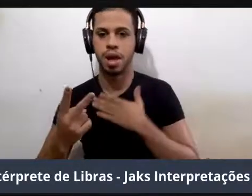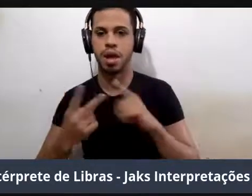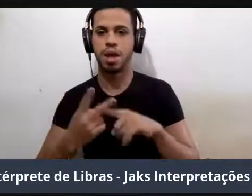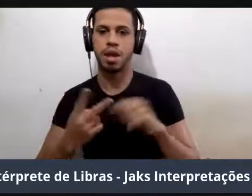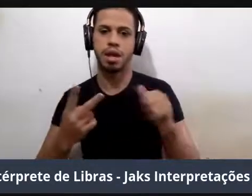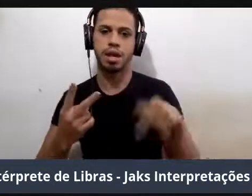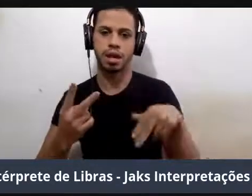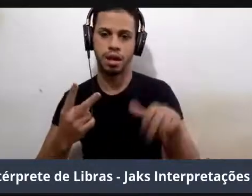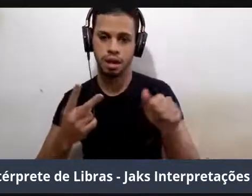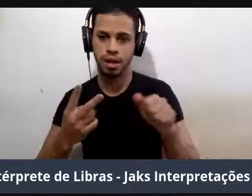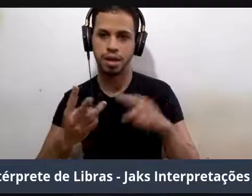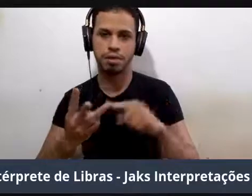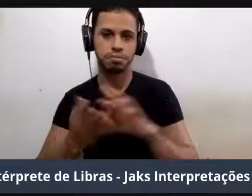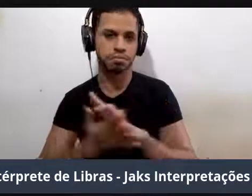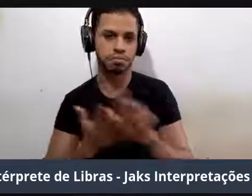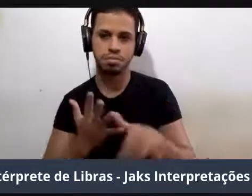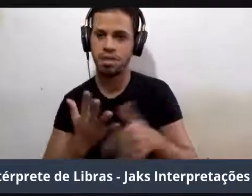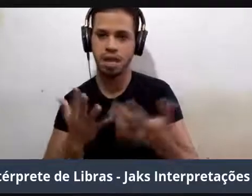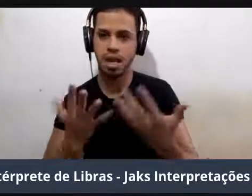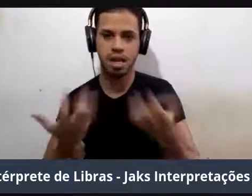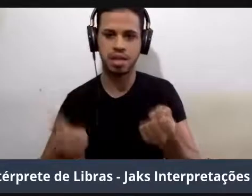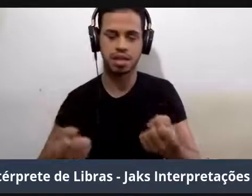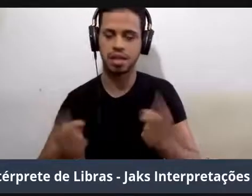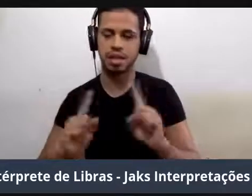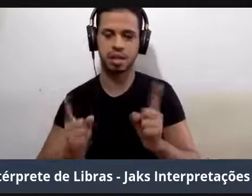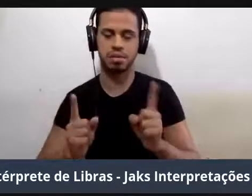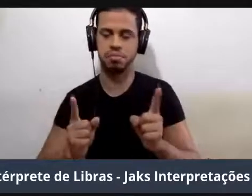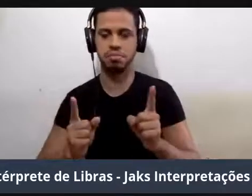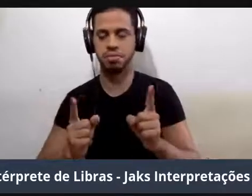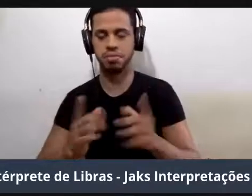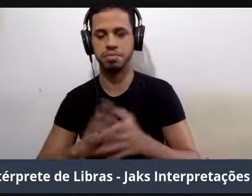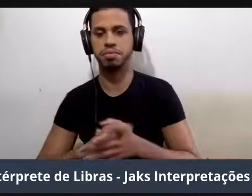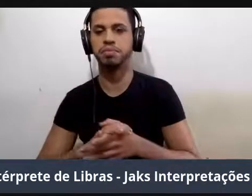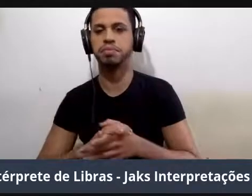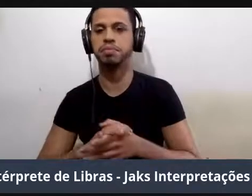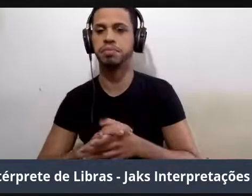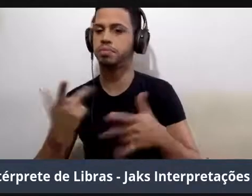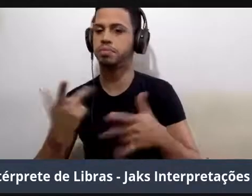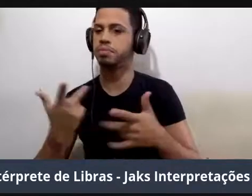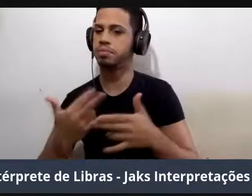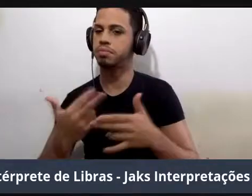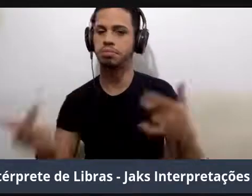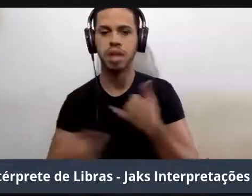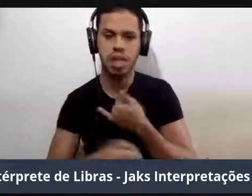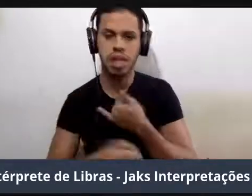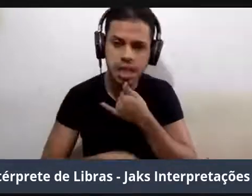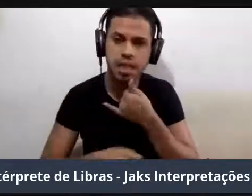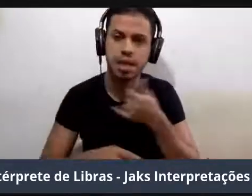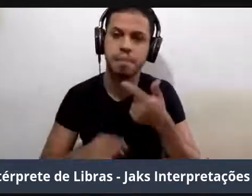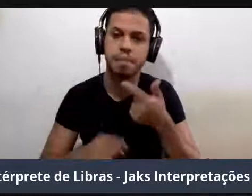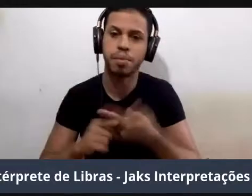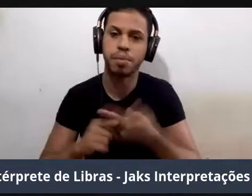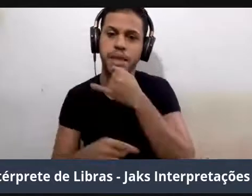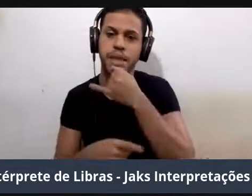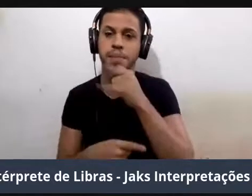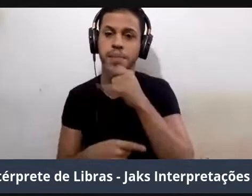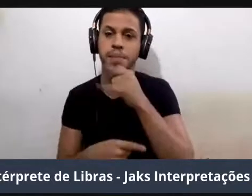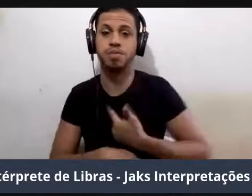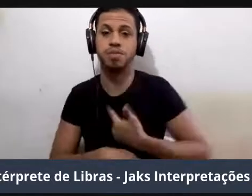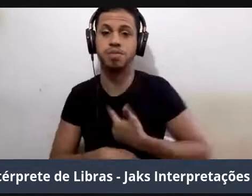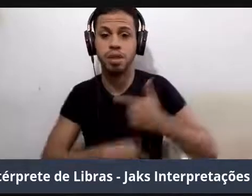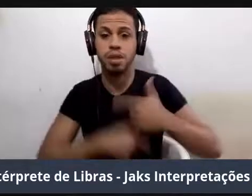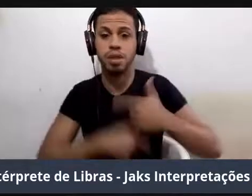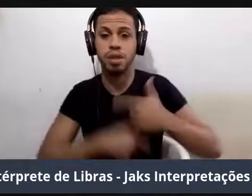eles não aceitam. Uma coisa que eu fico triste, porque se a gente está trabalhando com já